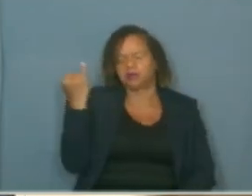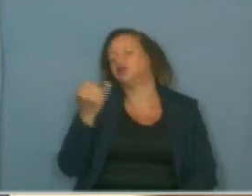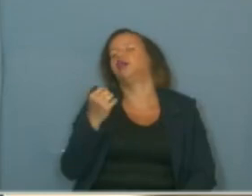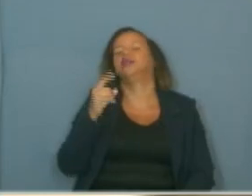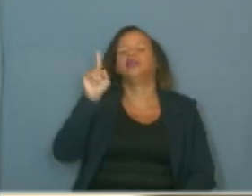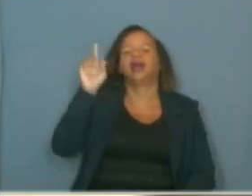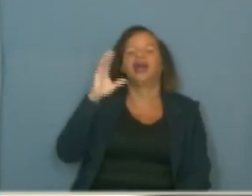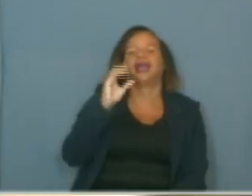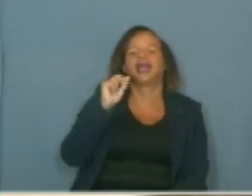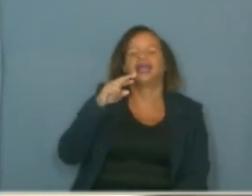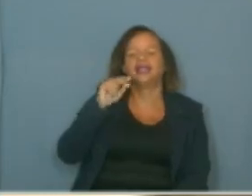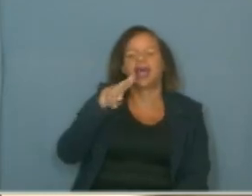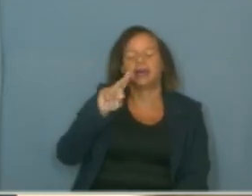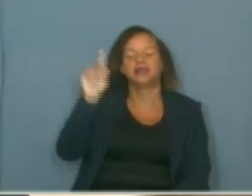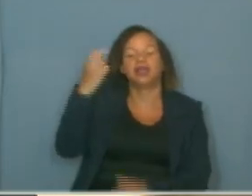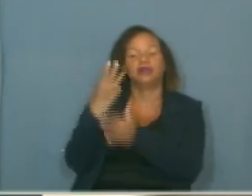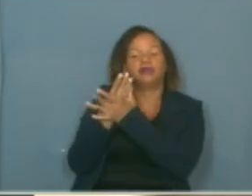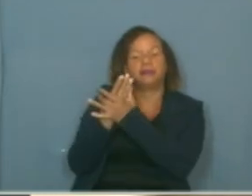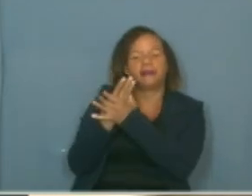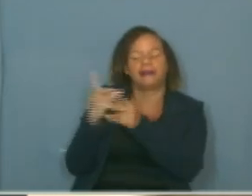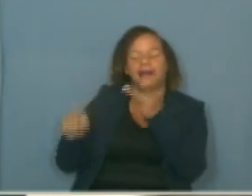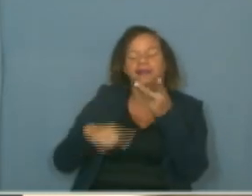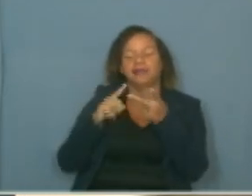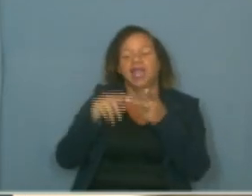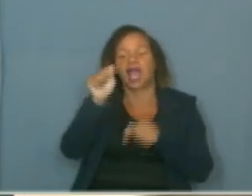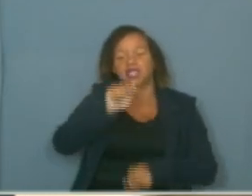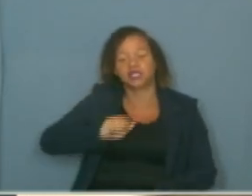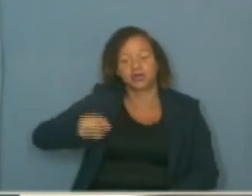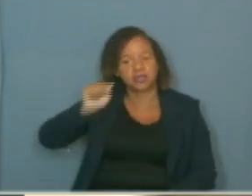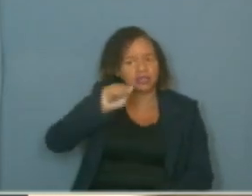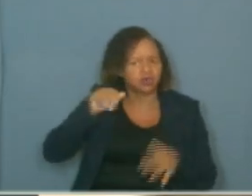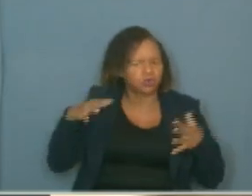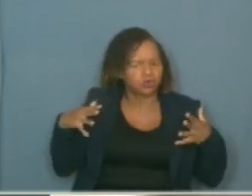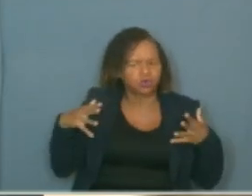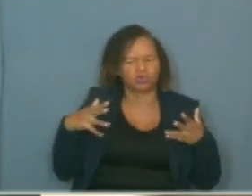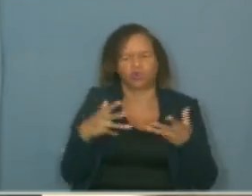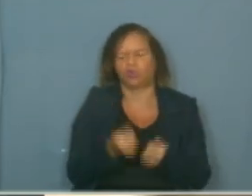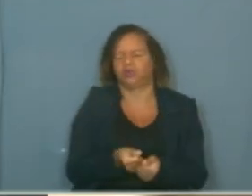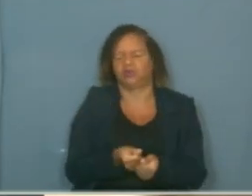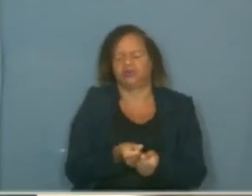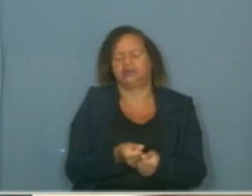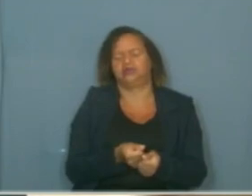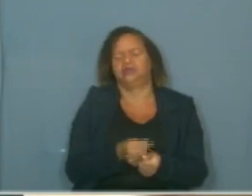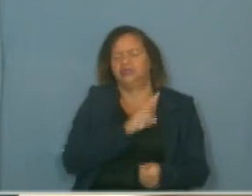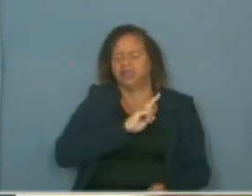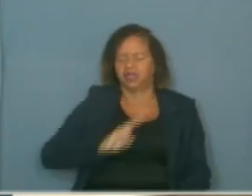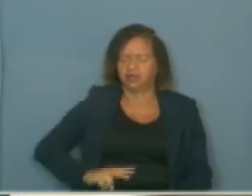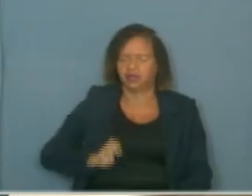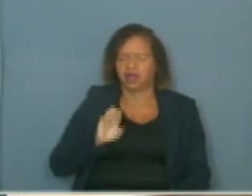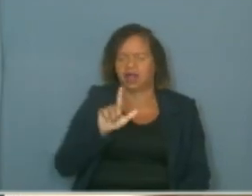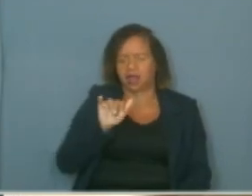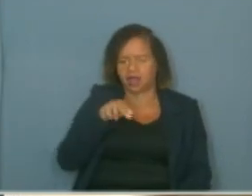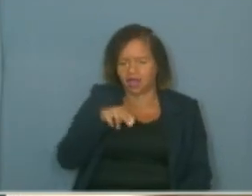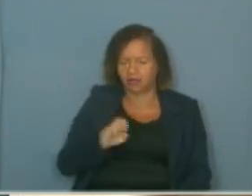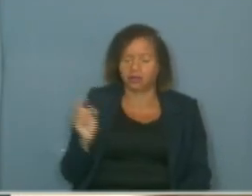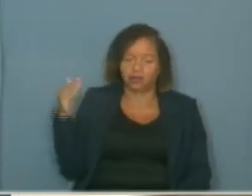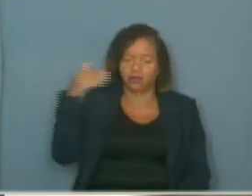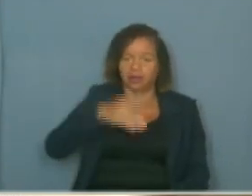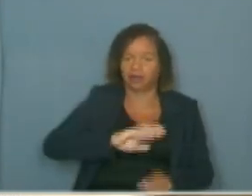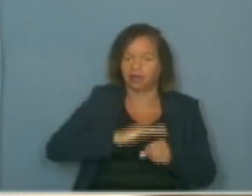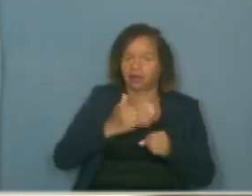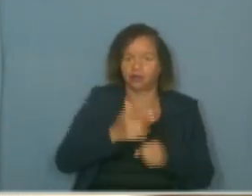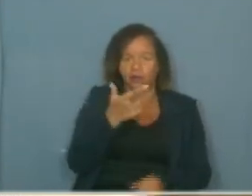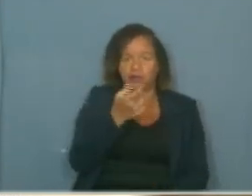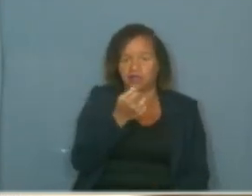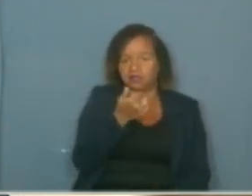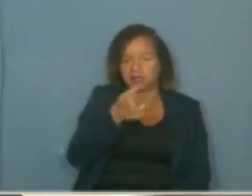ambulatório canábico da UFPE, o pessoal das associações todas. Vereadora Elaine, quando eu entrei nessa casa em 2017, não havia